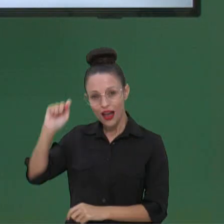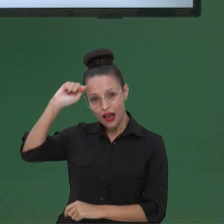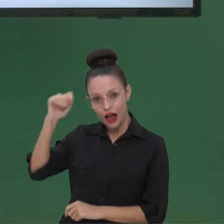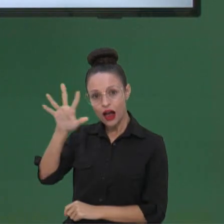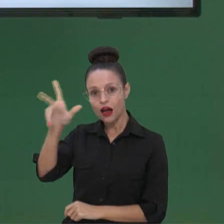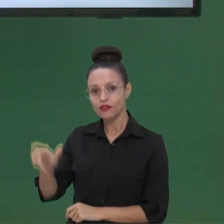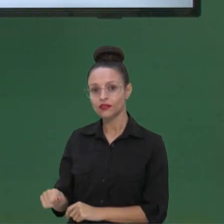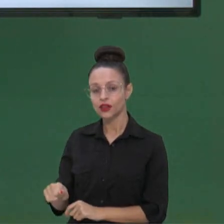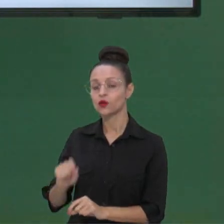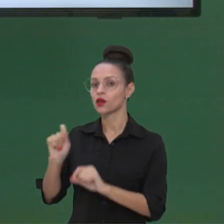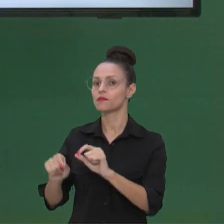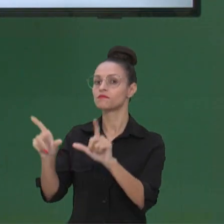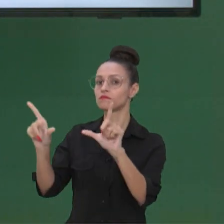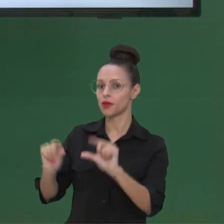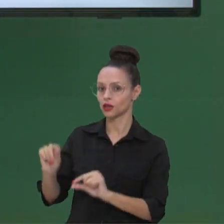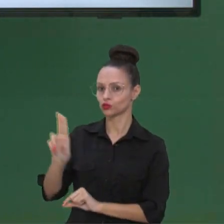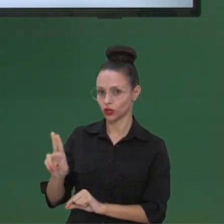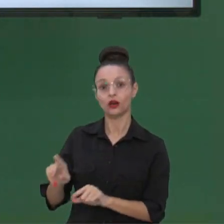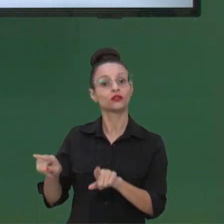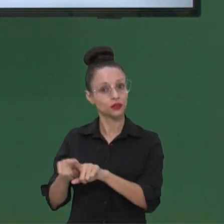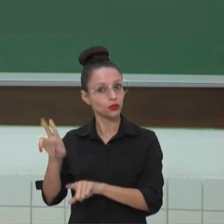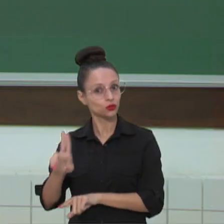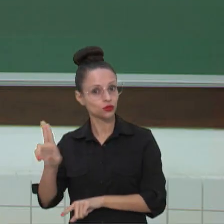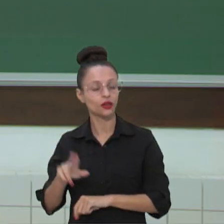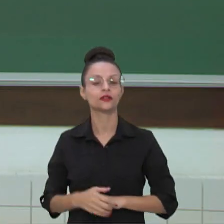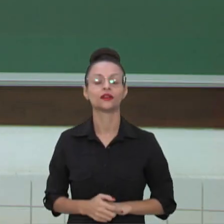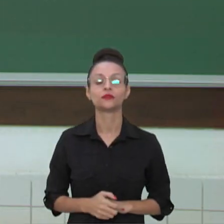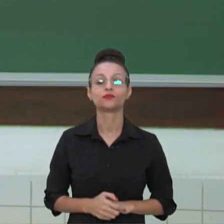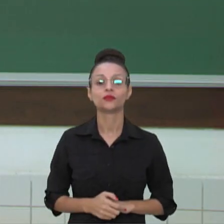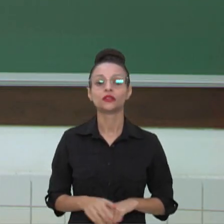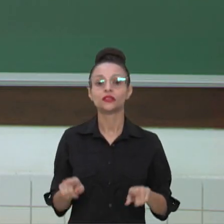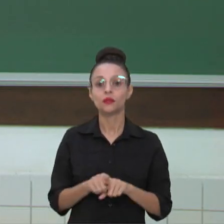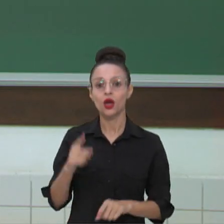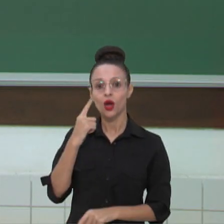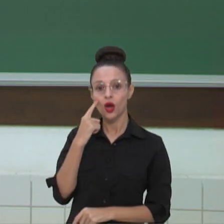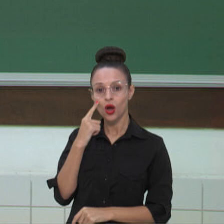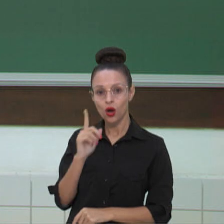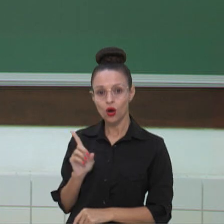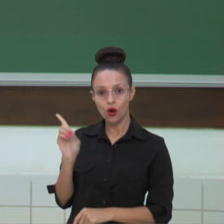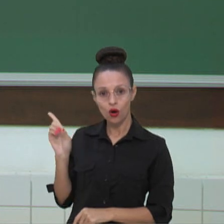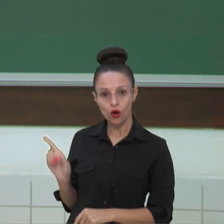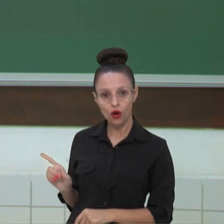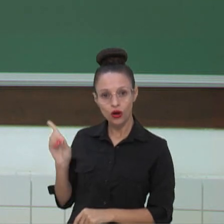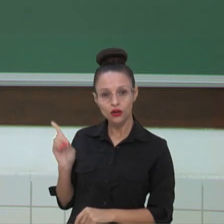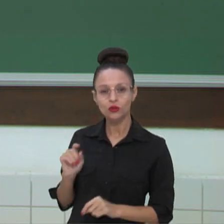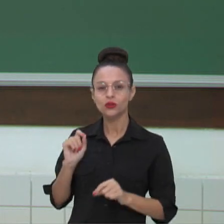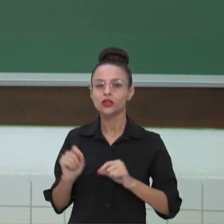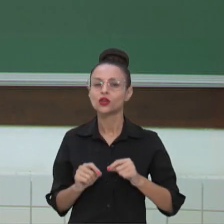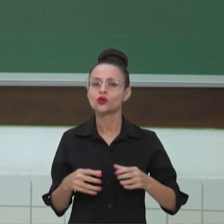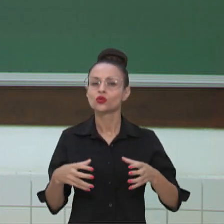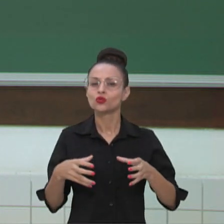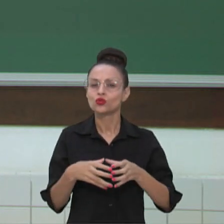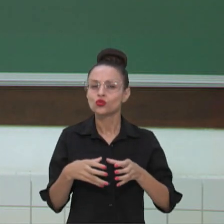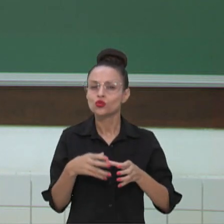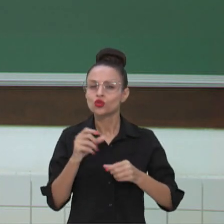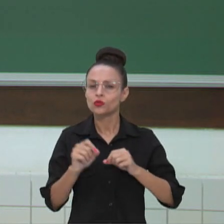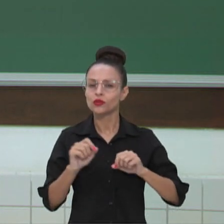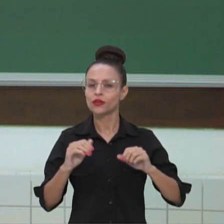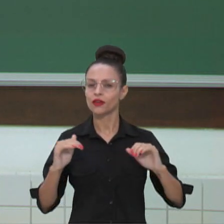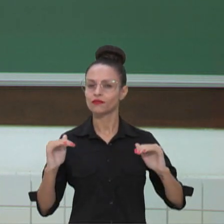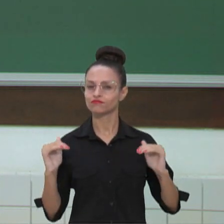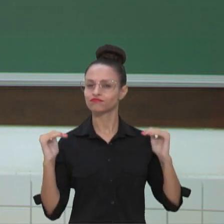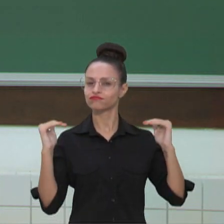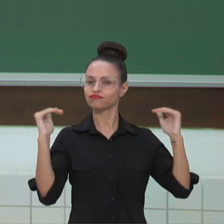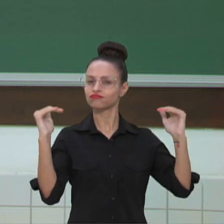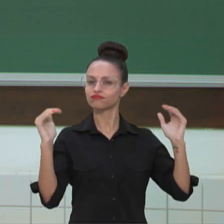usada, mas também foi usada. Os chapetones e os crioulos formavam a elite social. Lembra os